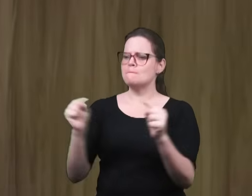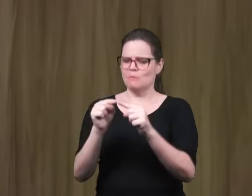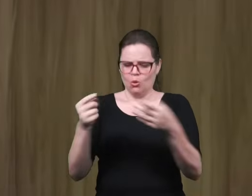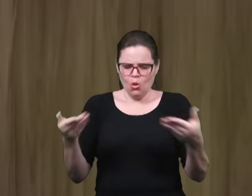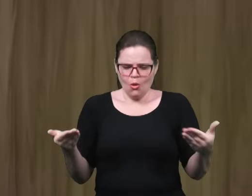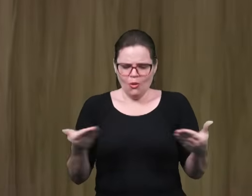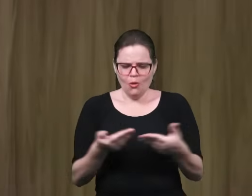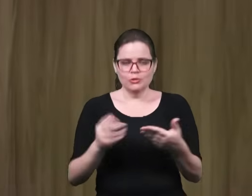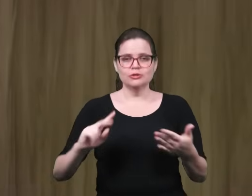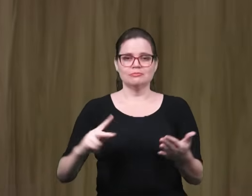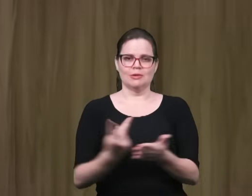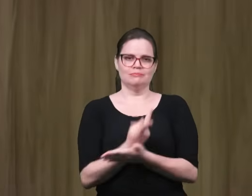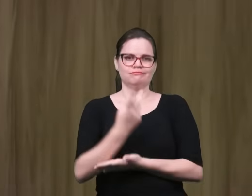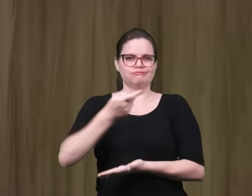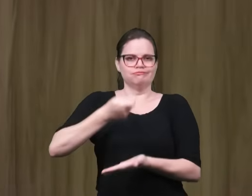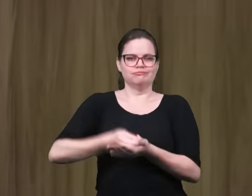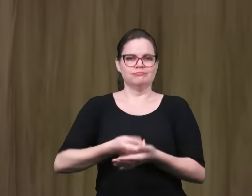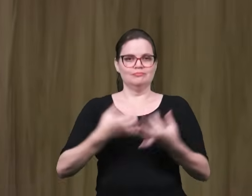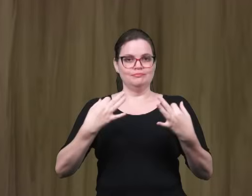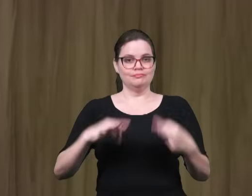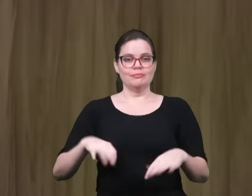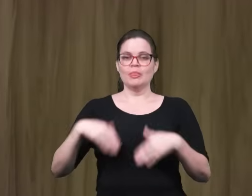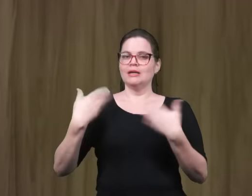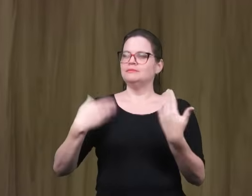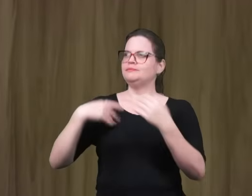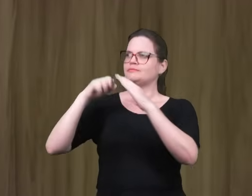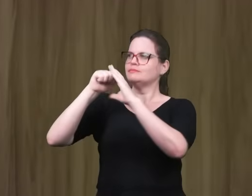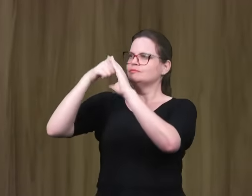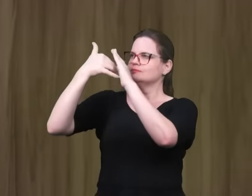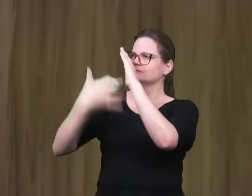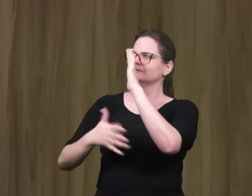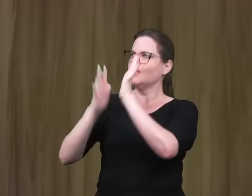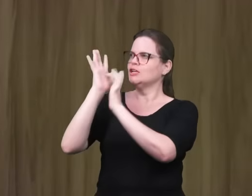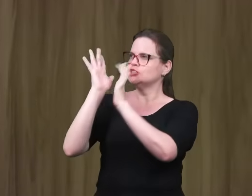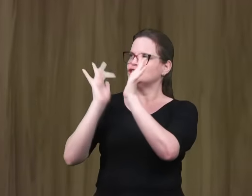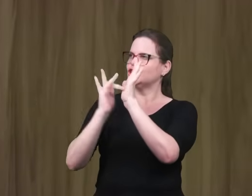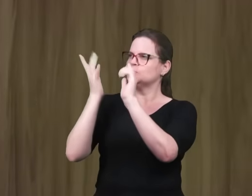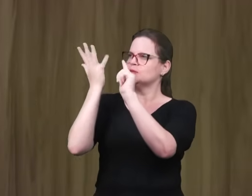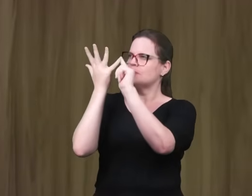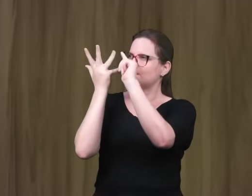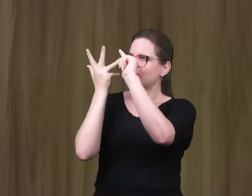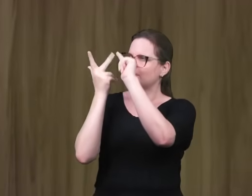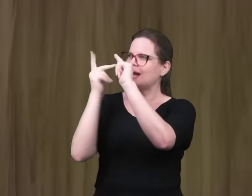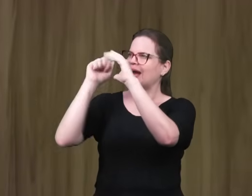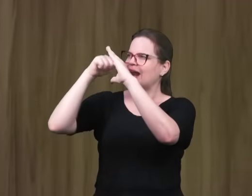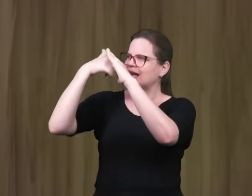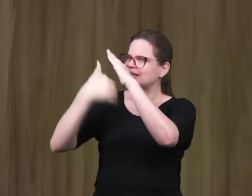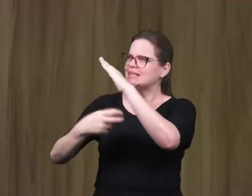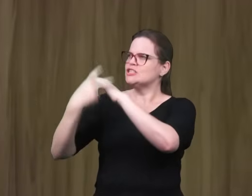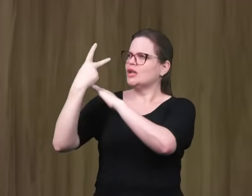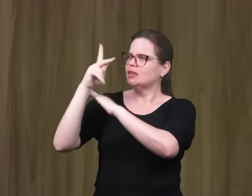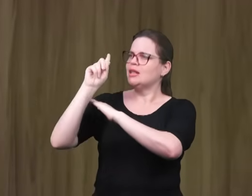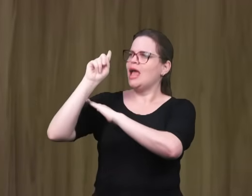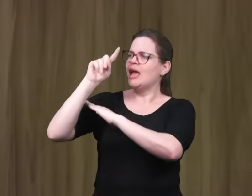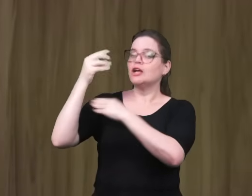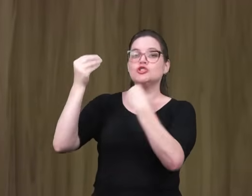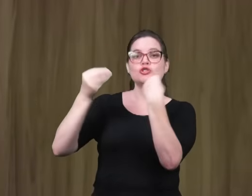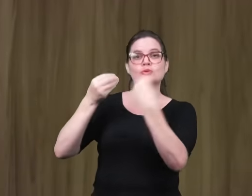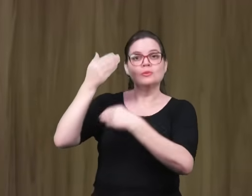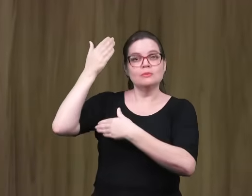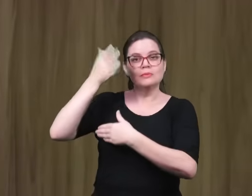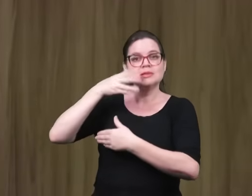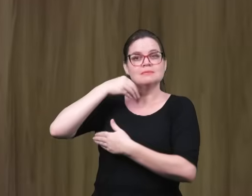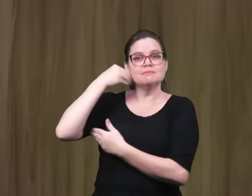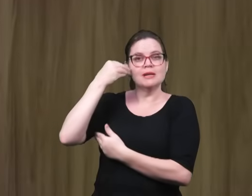profético do Senhor Jesus ali é uma experiência, ou é um tipo de experiência, né? Uma das formas de experiência